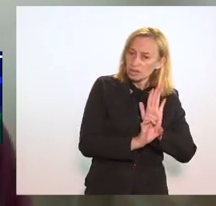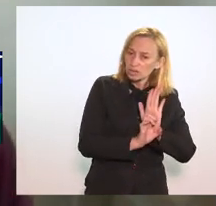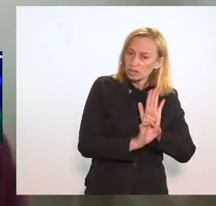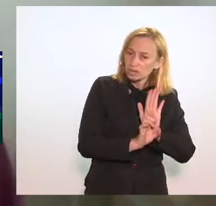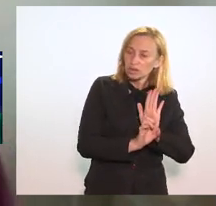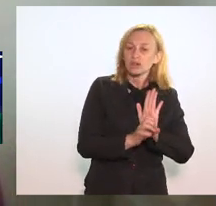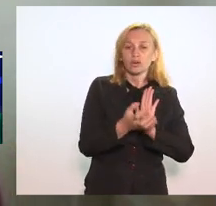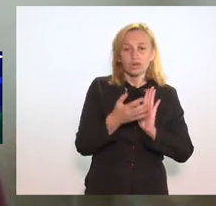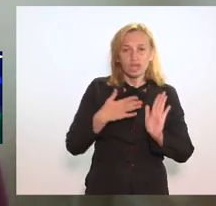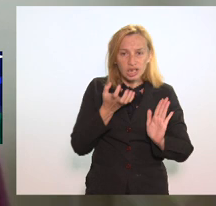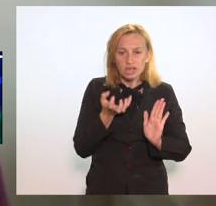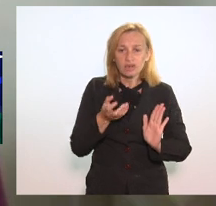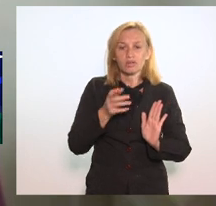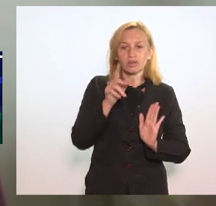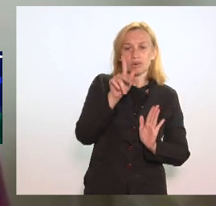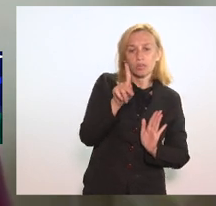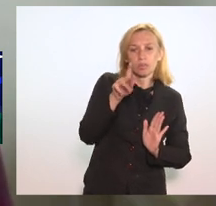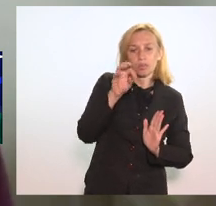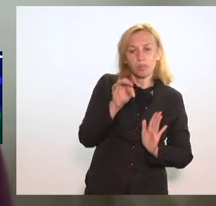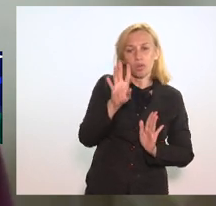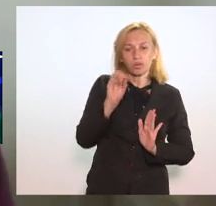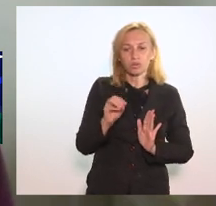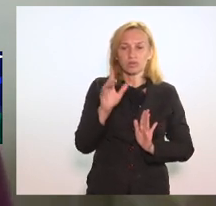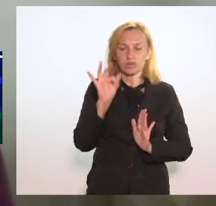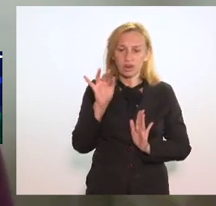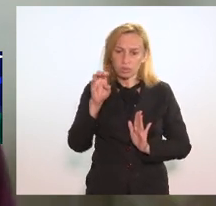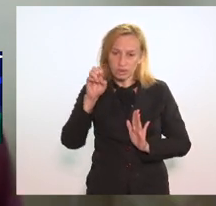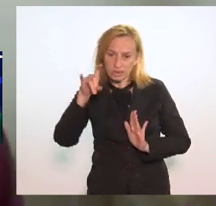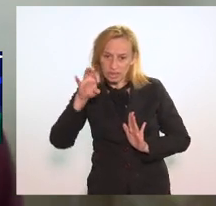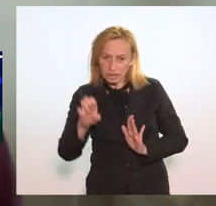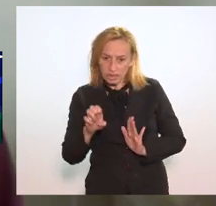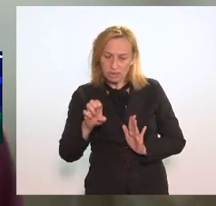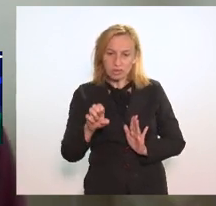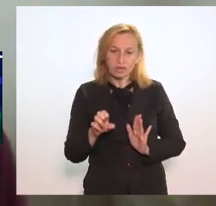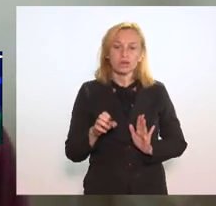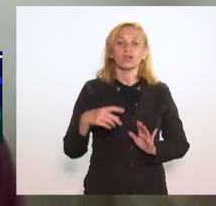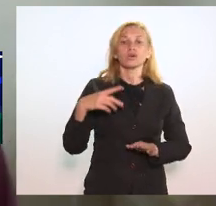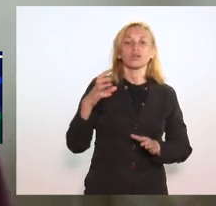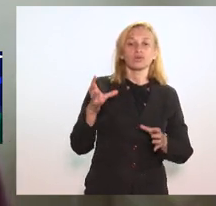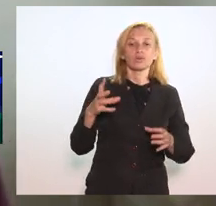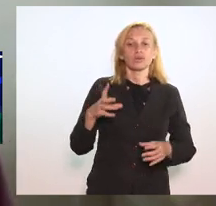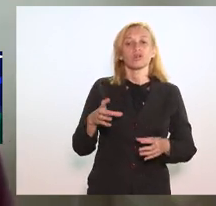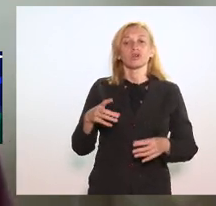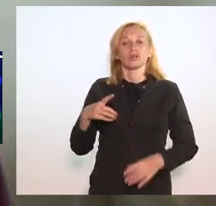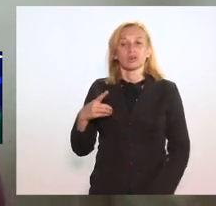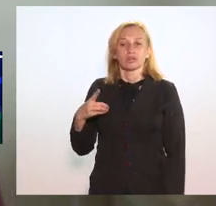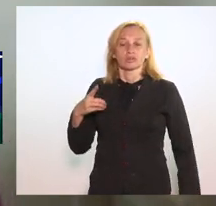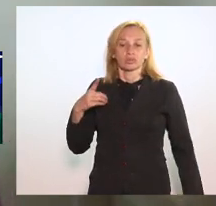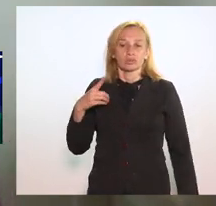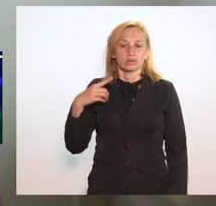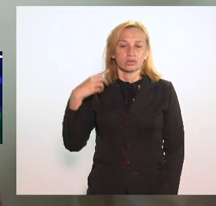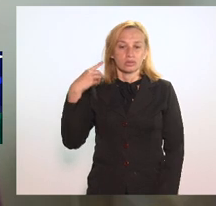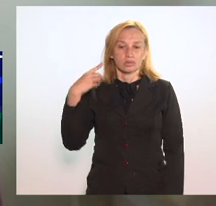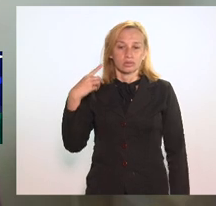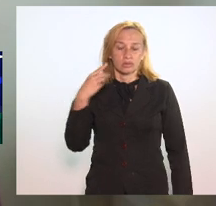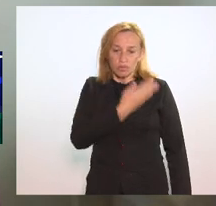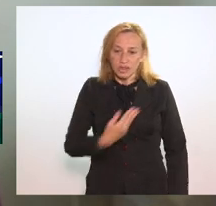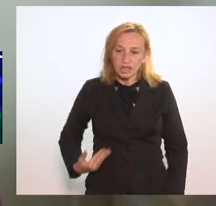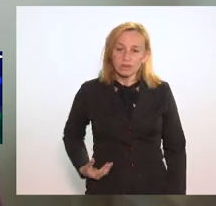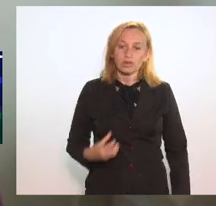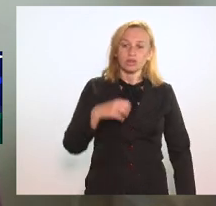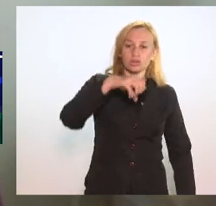facu. Facultativo até para que o governador e os 92 a passar